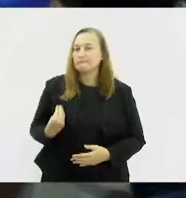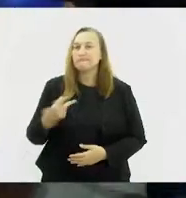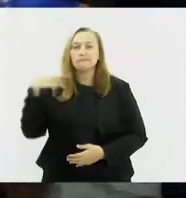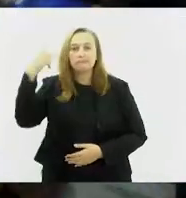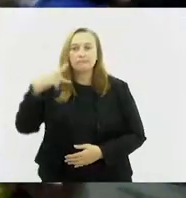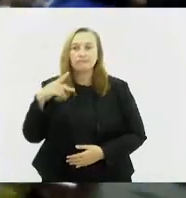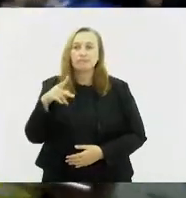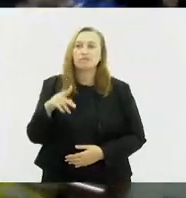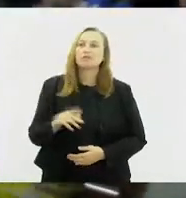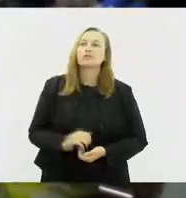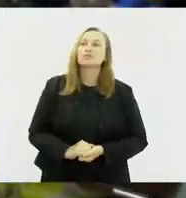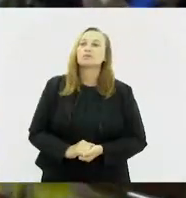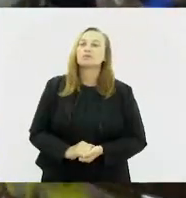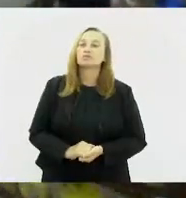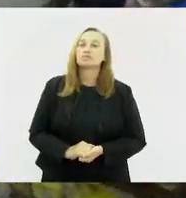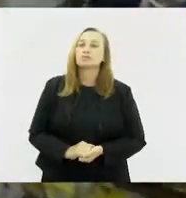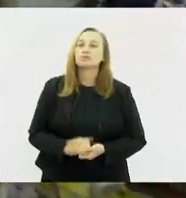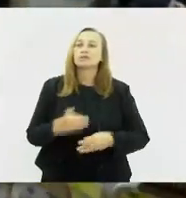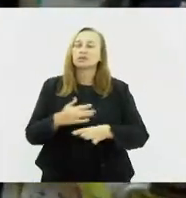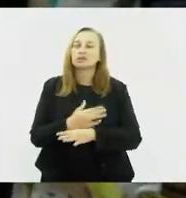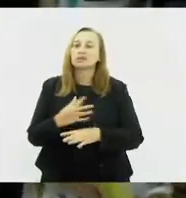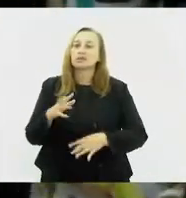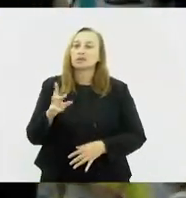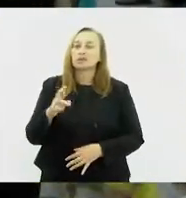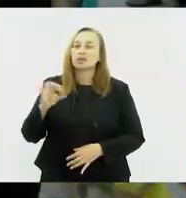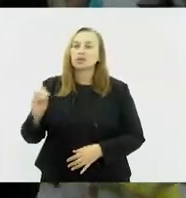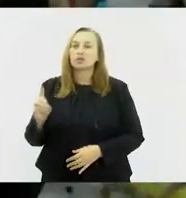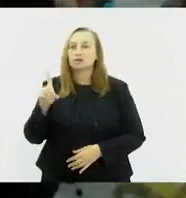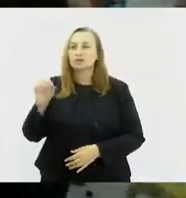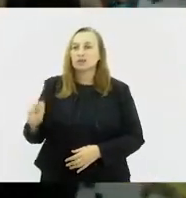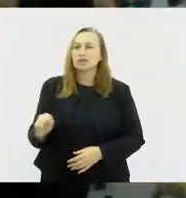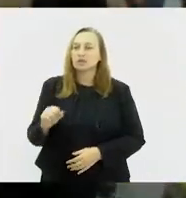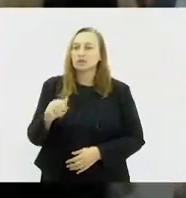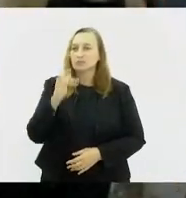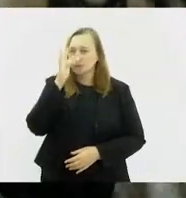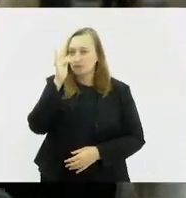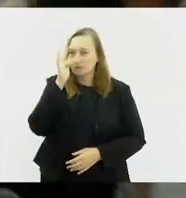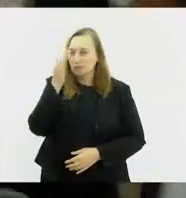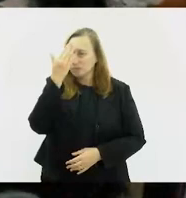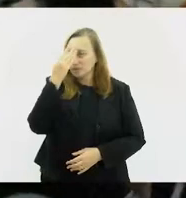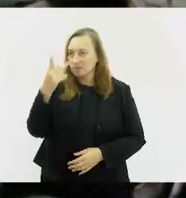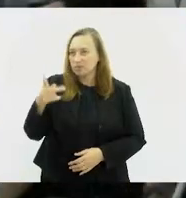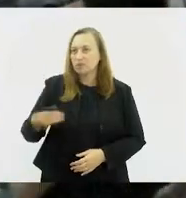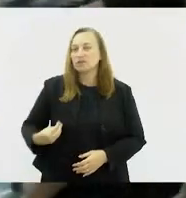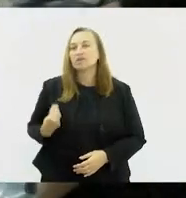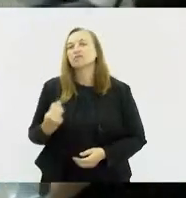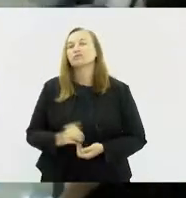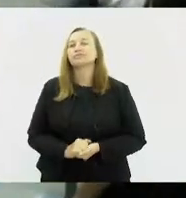Coleiro, da cidade de Rio das Flores. Muito obrigado mesmo pela presença.